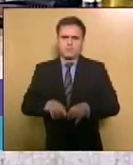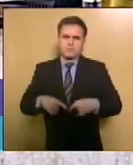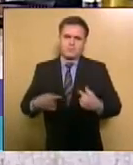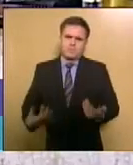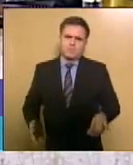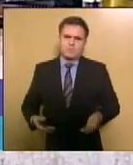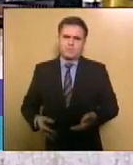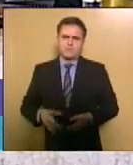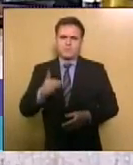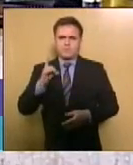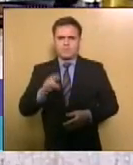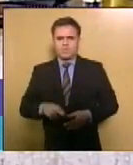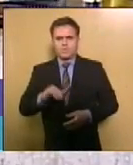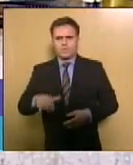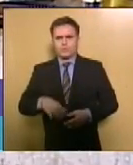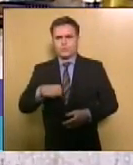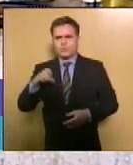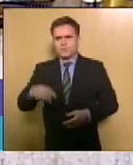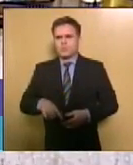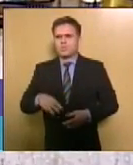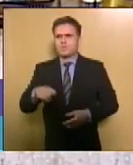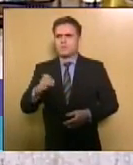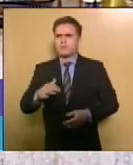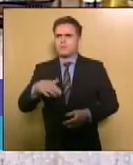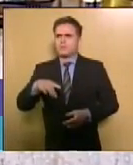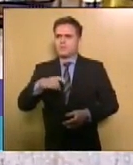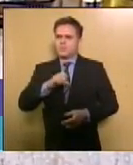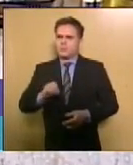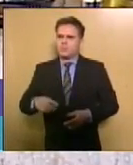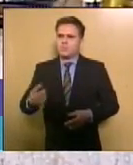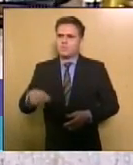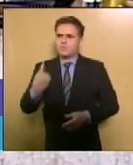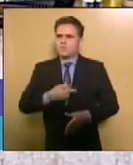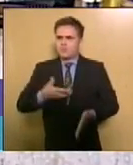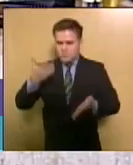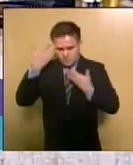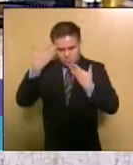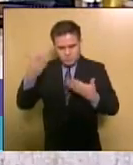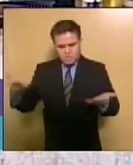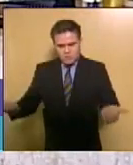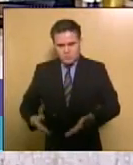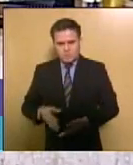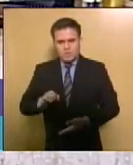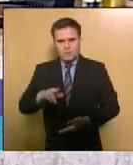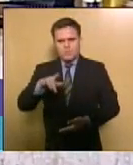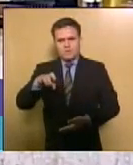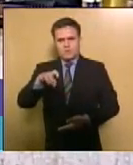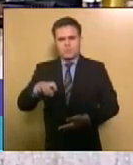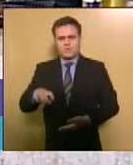Dom José Brandão de Castro então fica aqui o registro nosso agradecimento e com a palavra